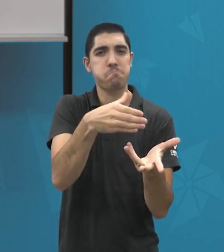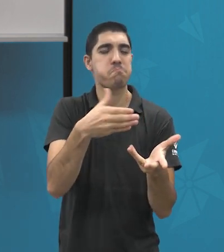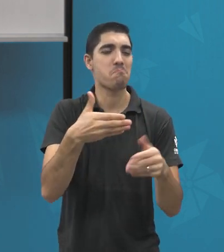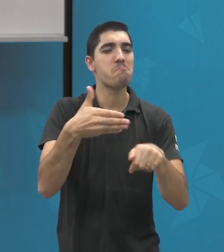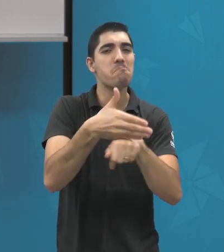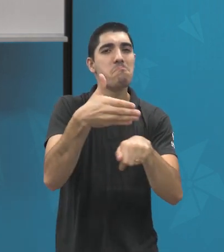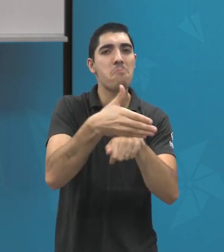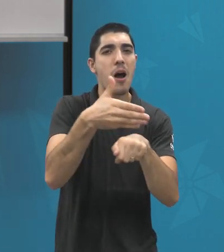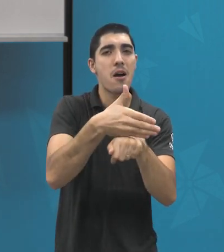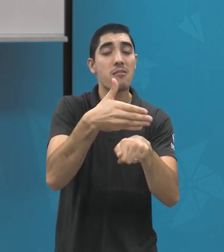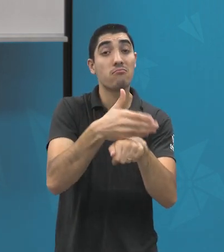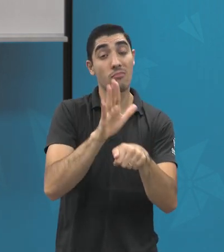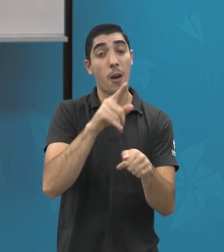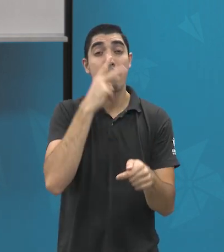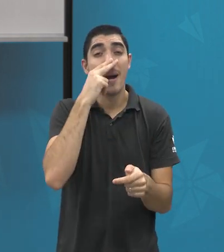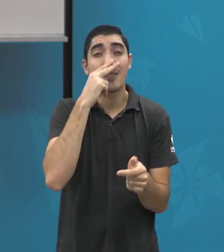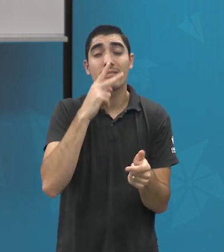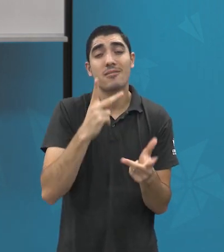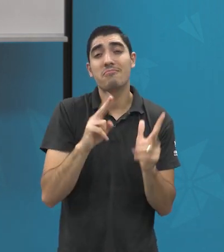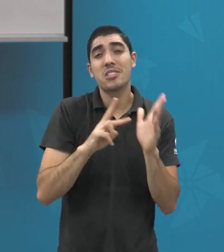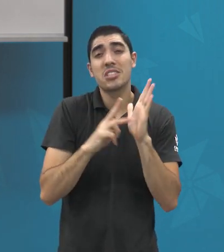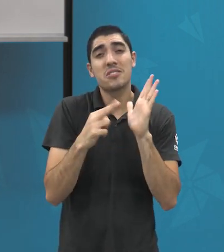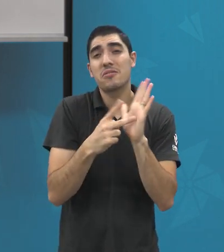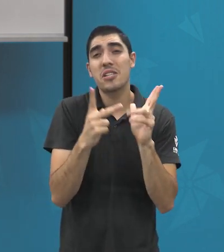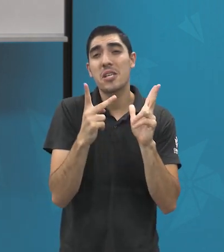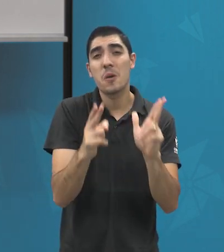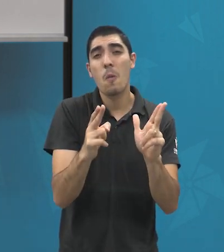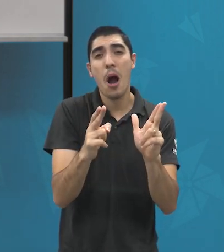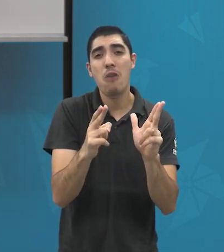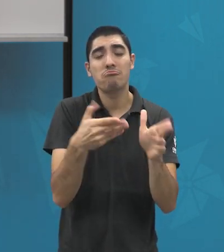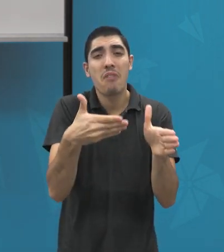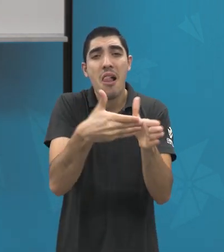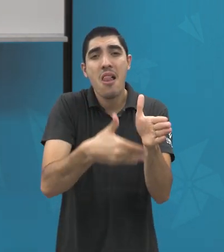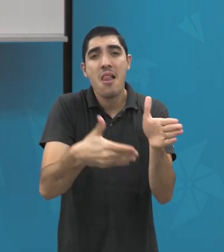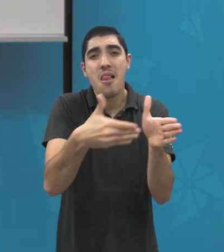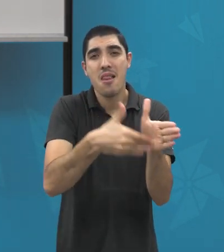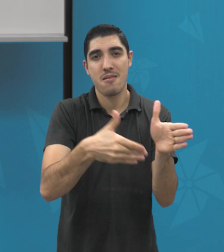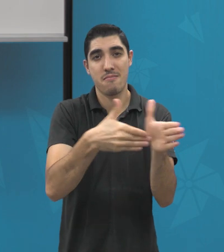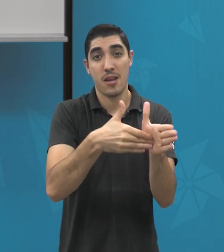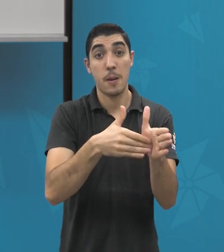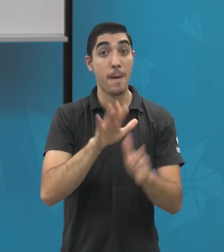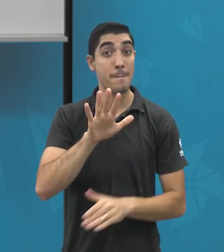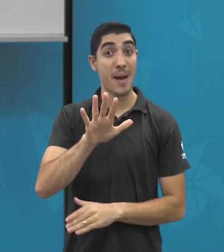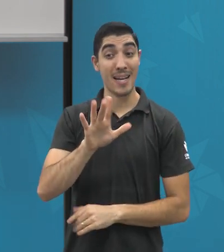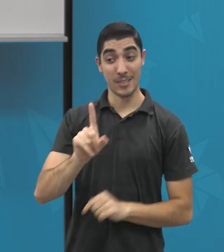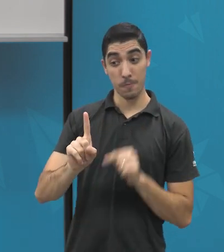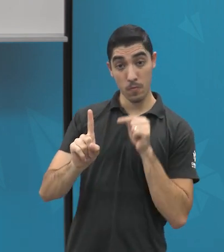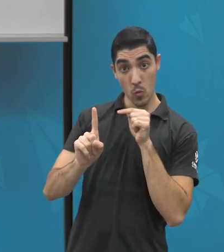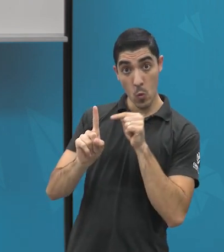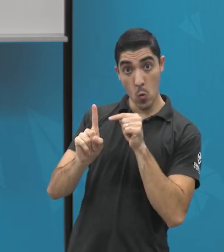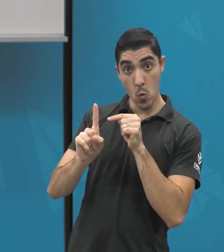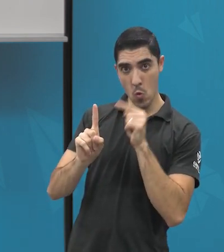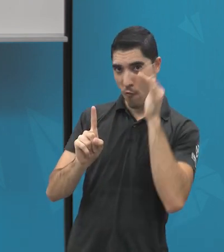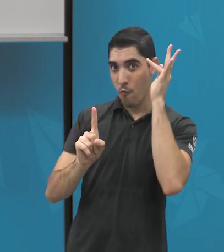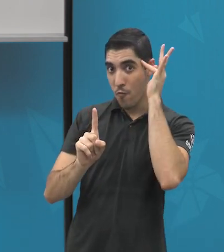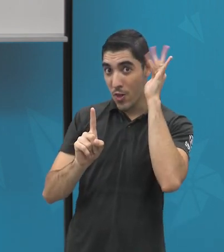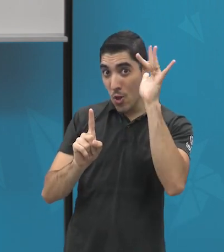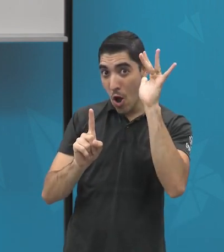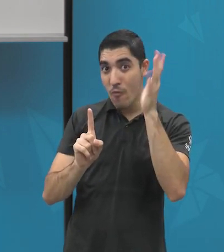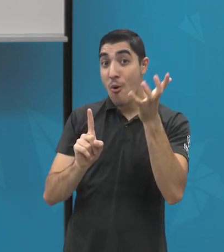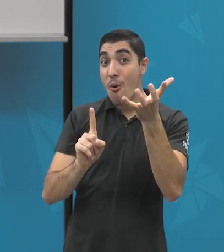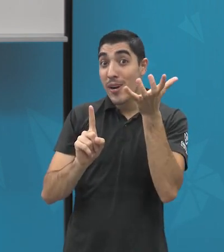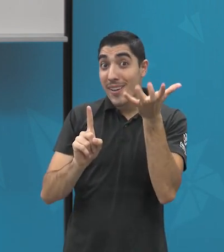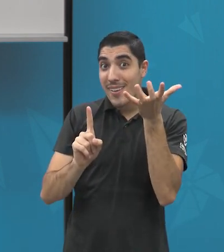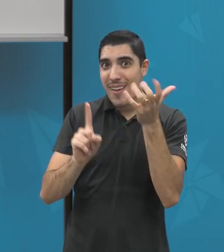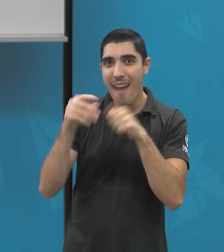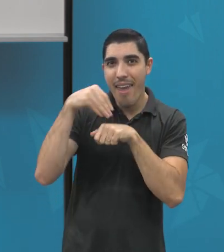esse mundo é um mundo limitado. O que John Stuart Mill está convidando cada um de nós a pensar